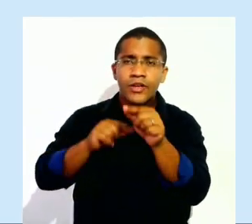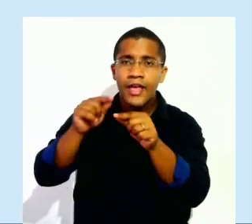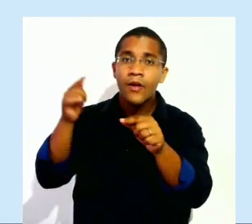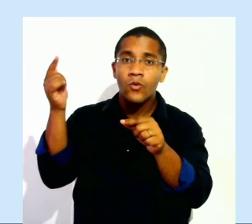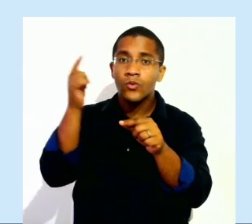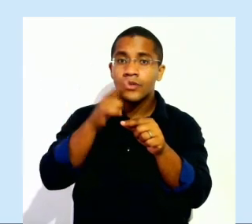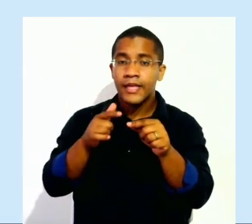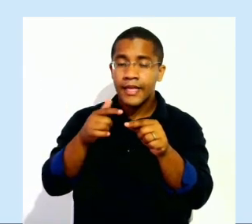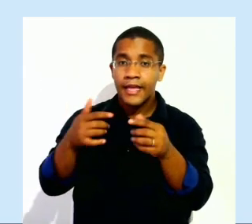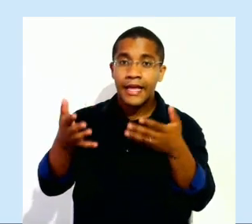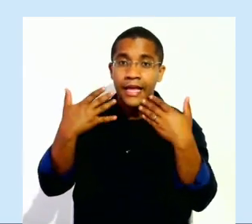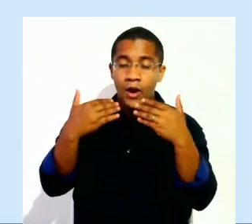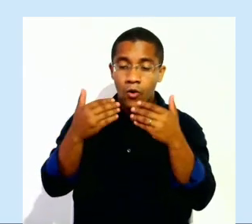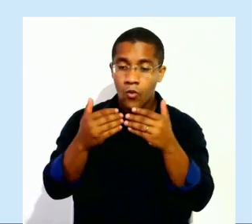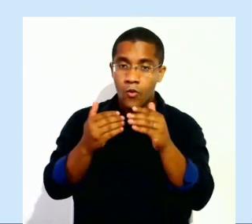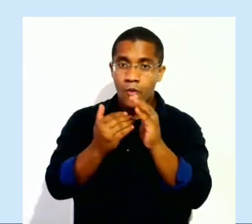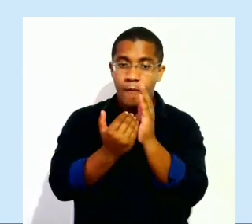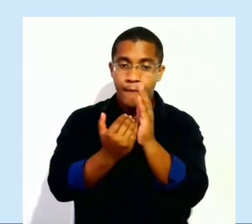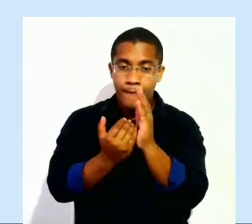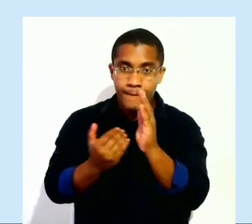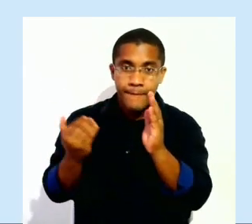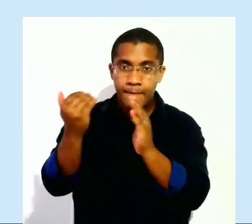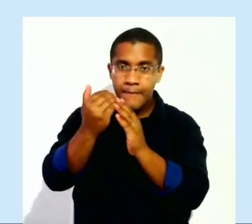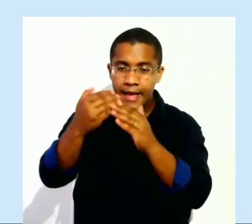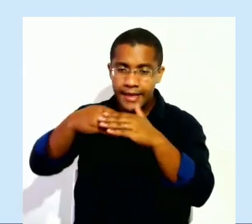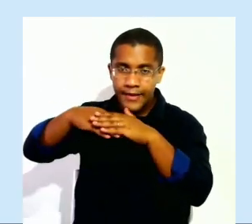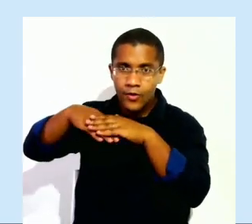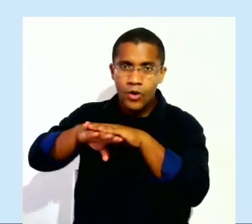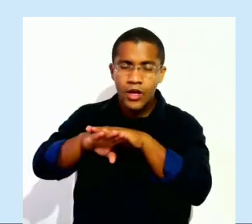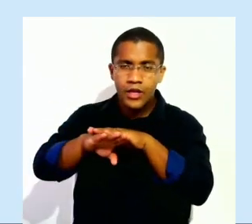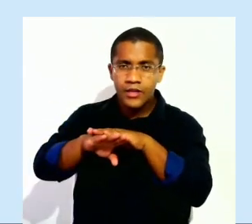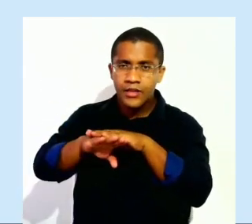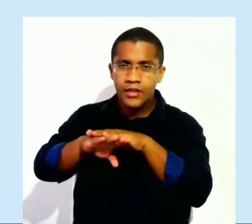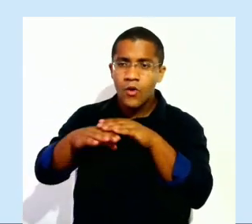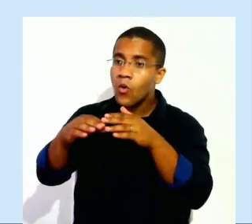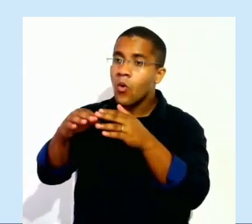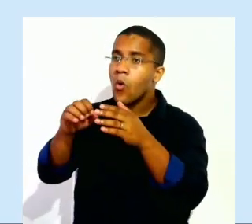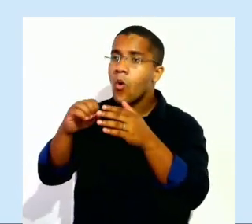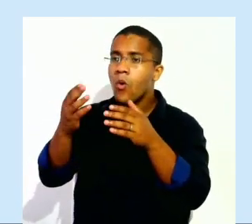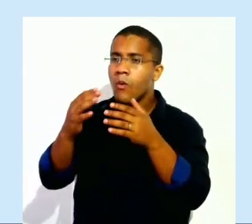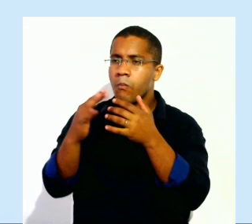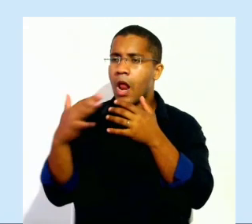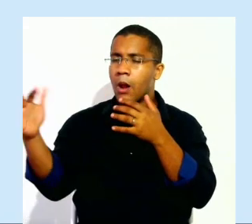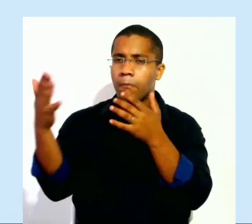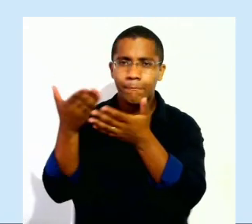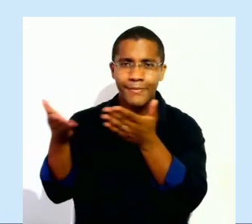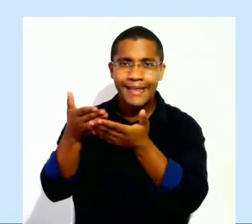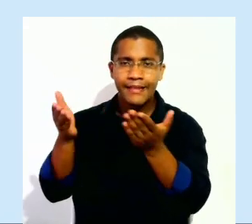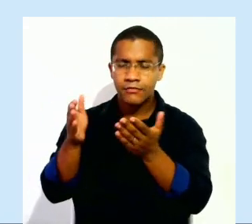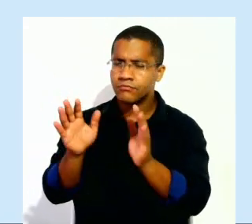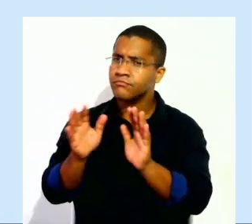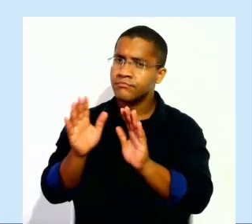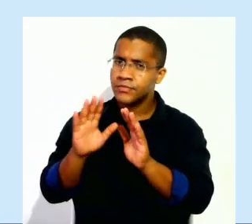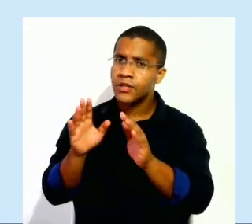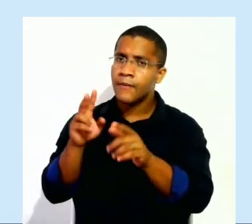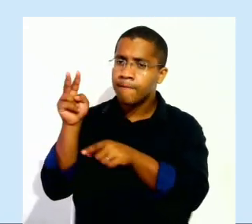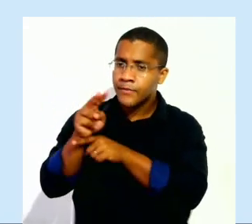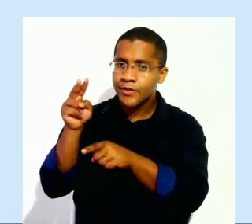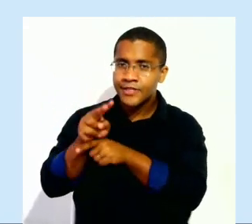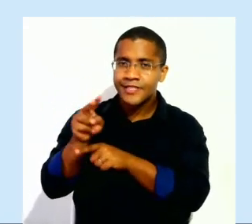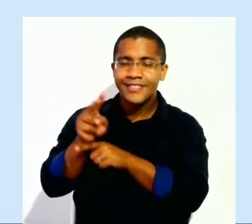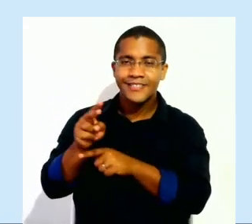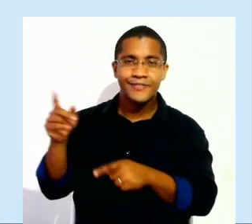o ganho de calor ou perda de calor na tubagem do processo de vapor. Esses equipamentos